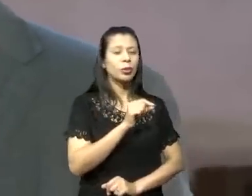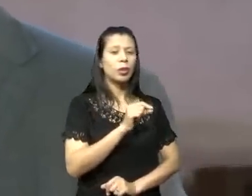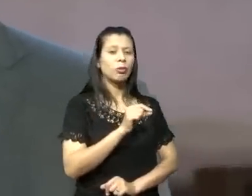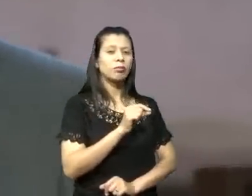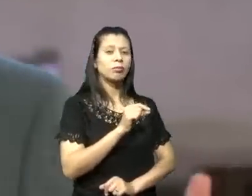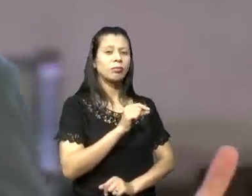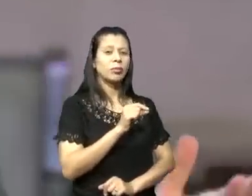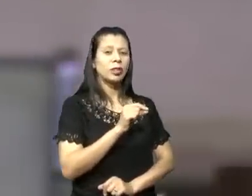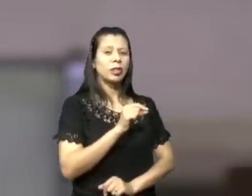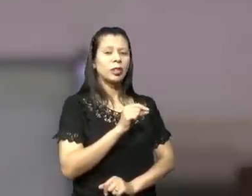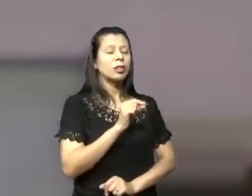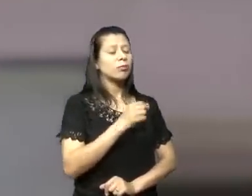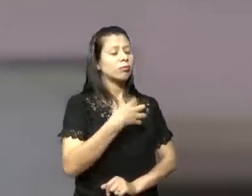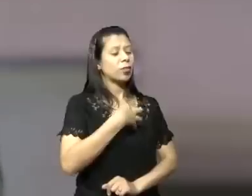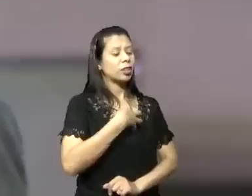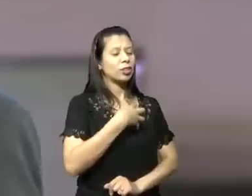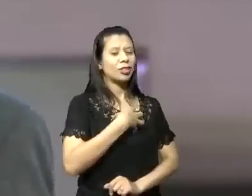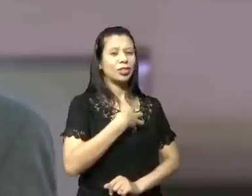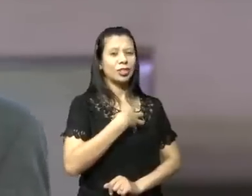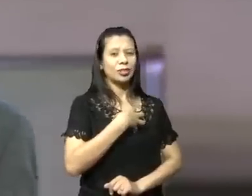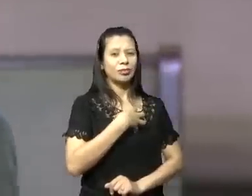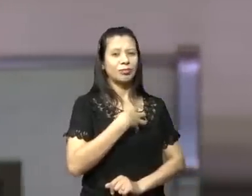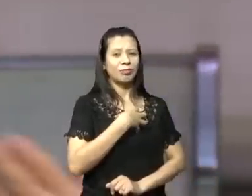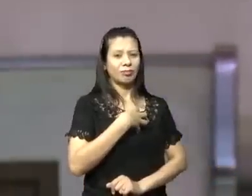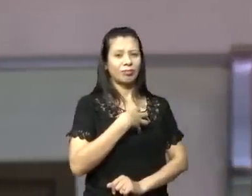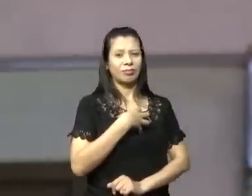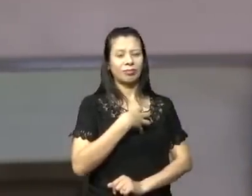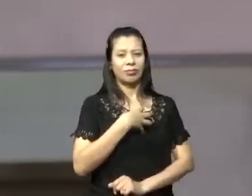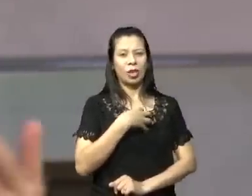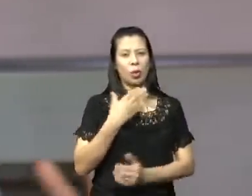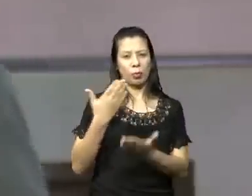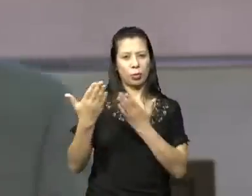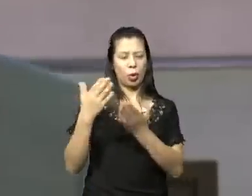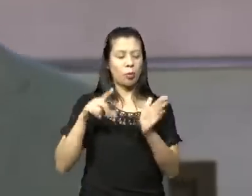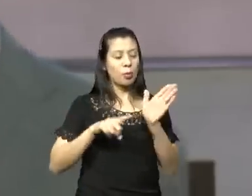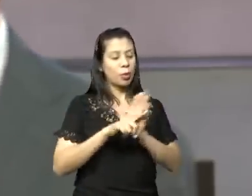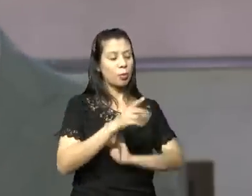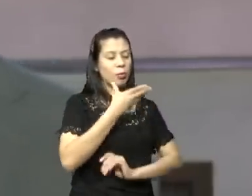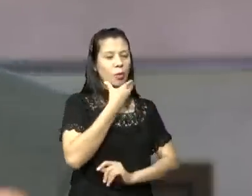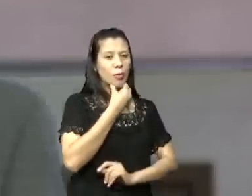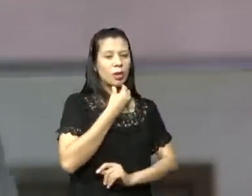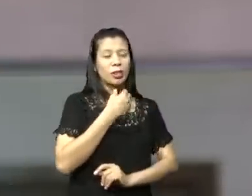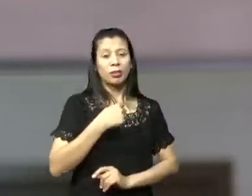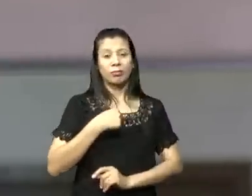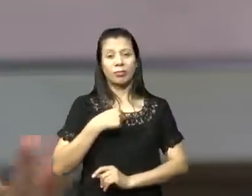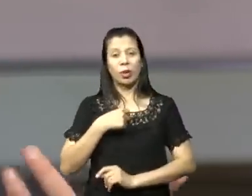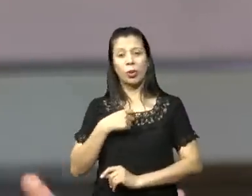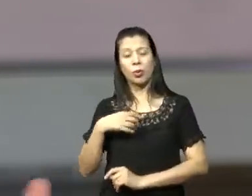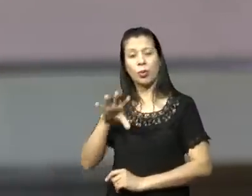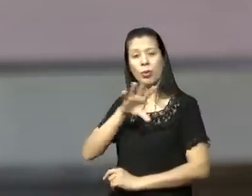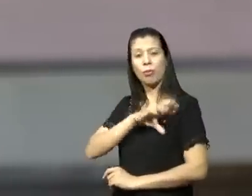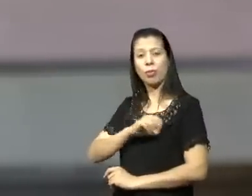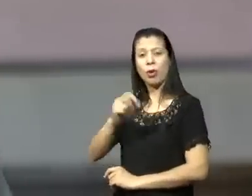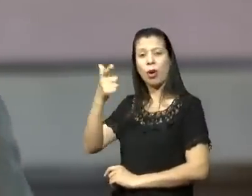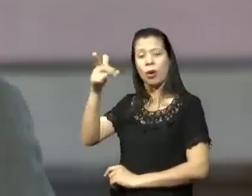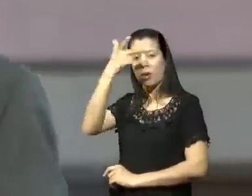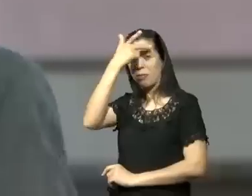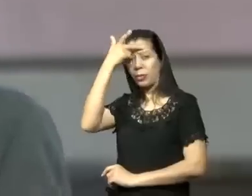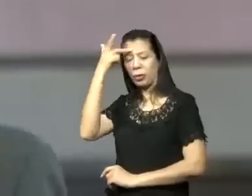nada a ver tá tudo certo você tem que estar feliz o importante é você